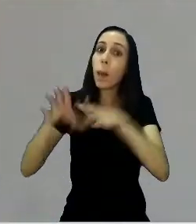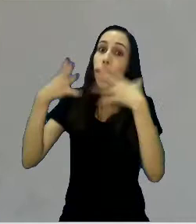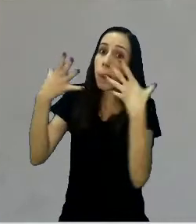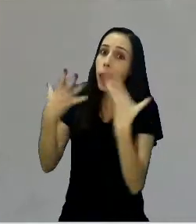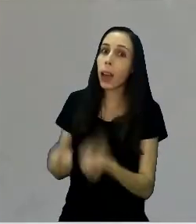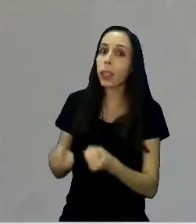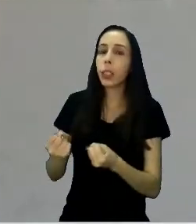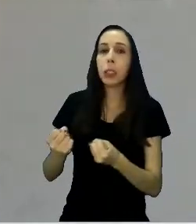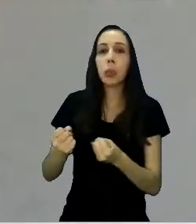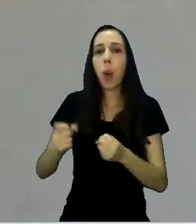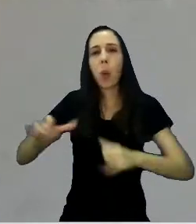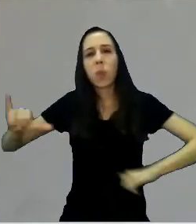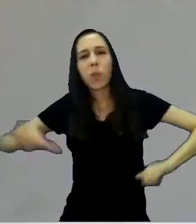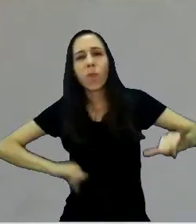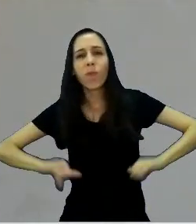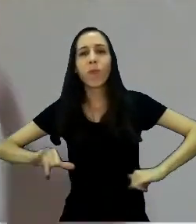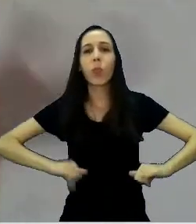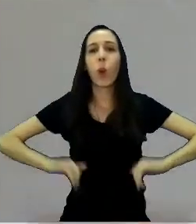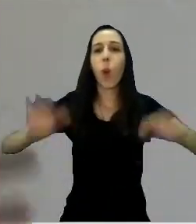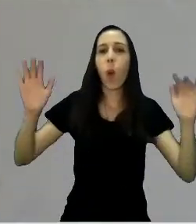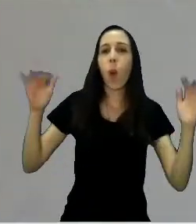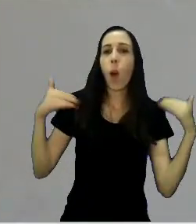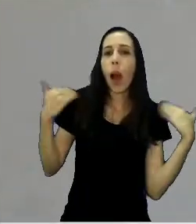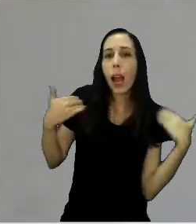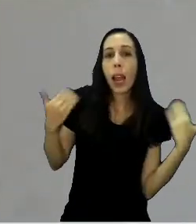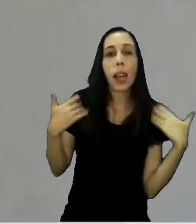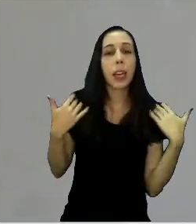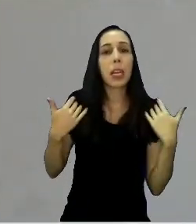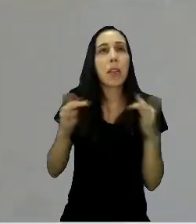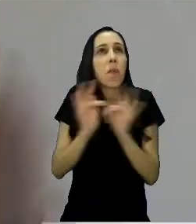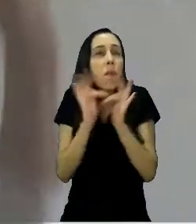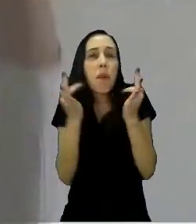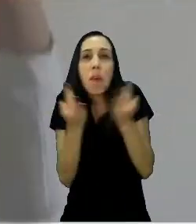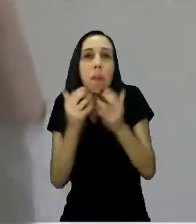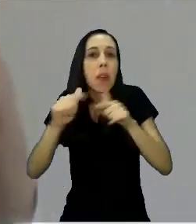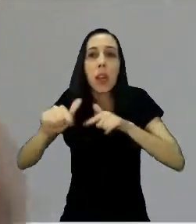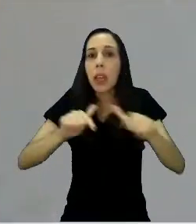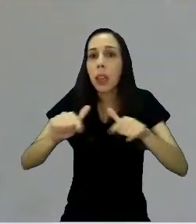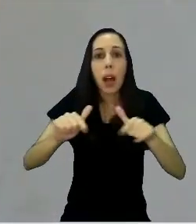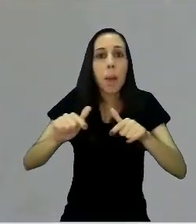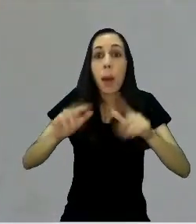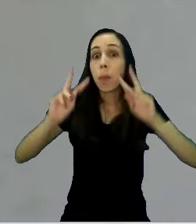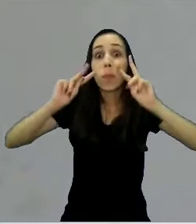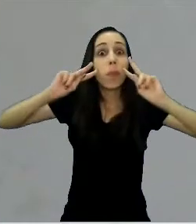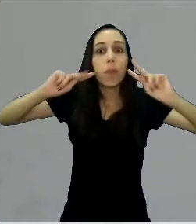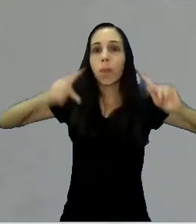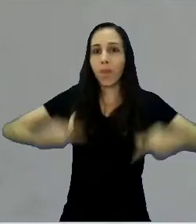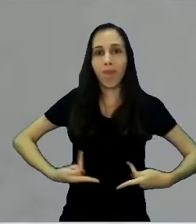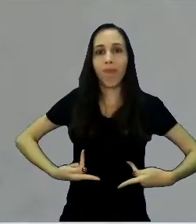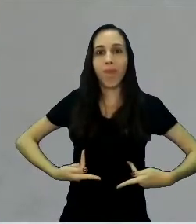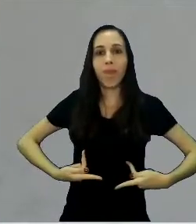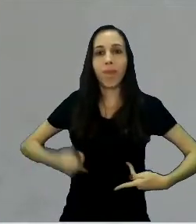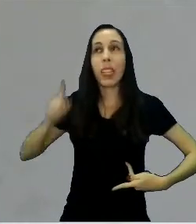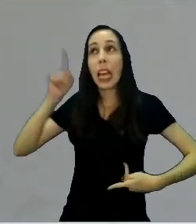nossas dores, as nossas alegrias, a nossa família, o nosso trabalho, a nossa